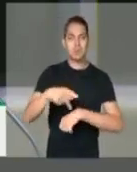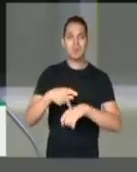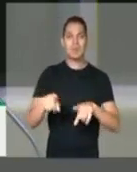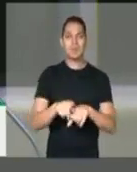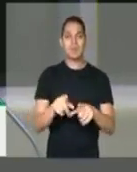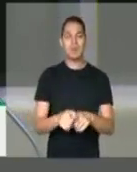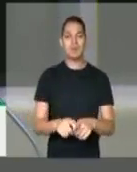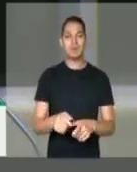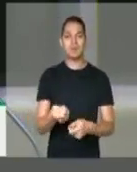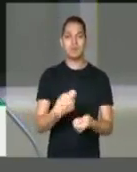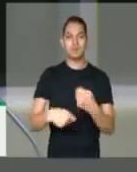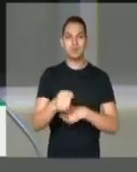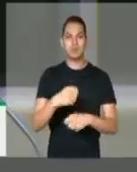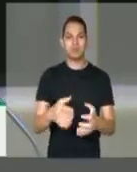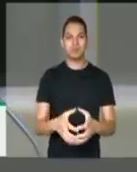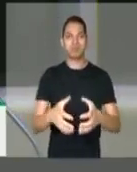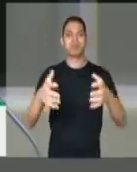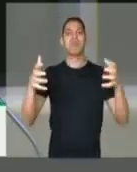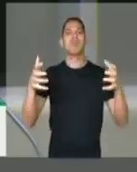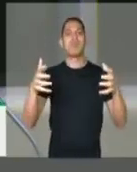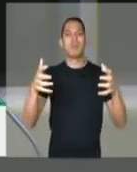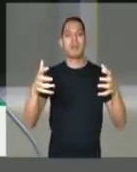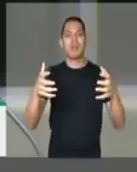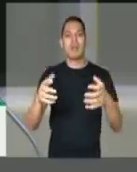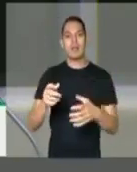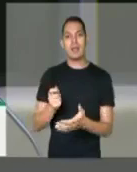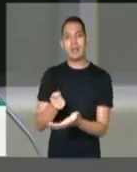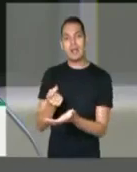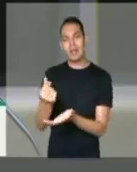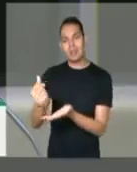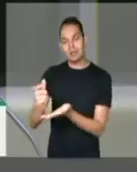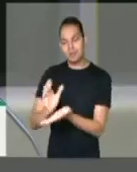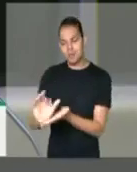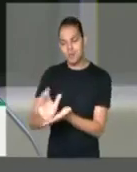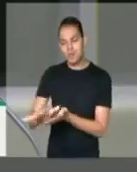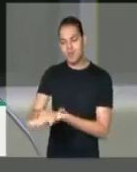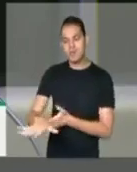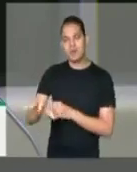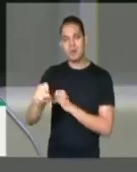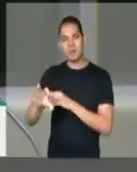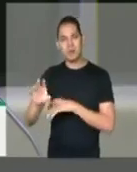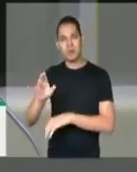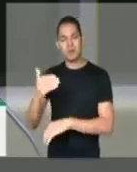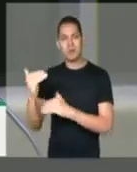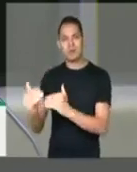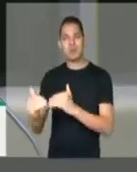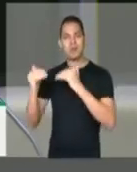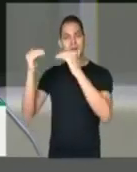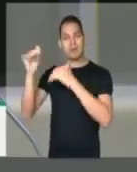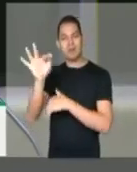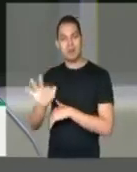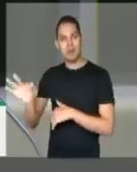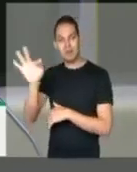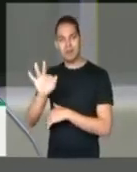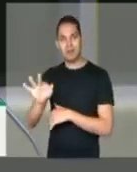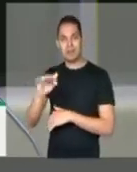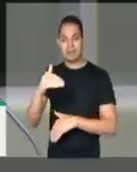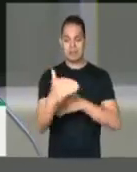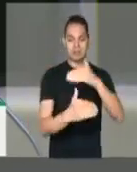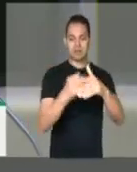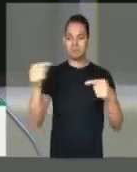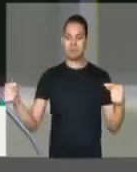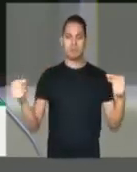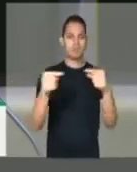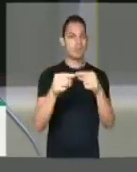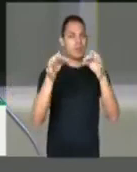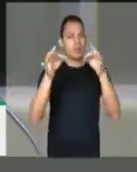o seu crescimento econômico. A relação entre investimento em educação superior e desenvolvimento é direta